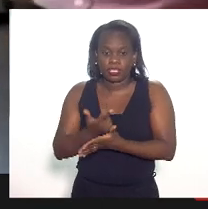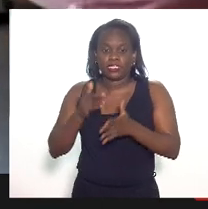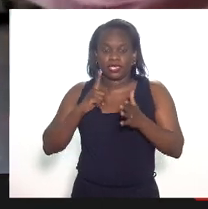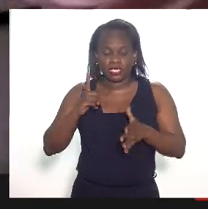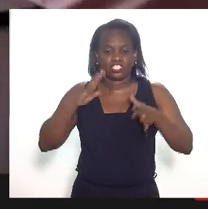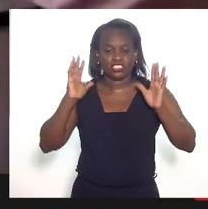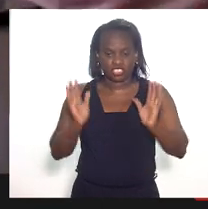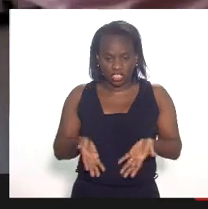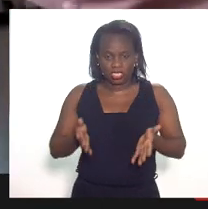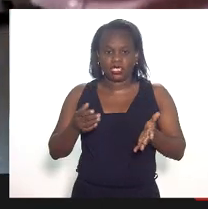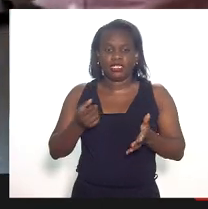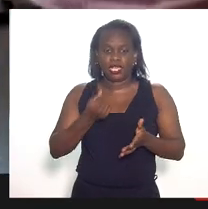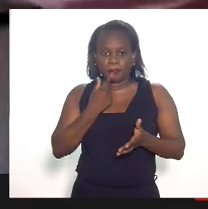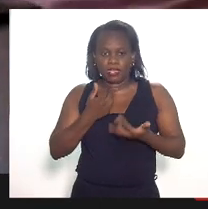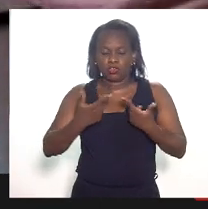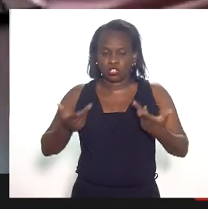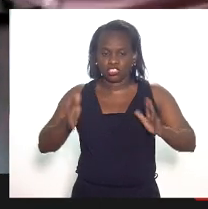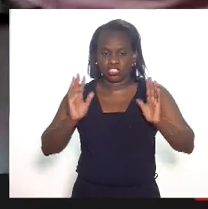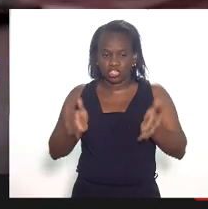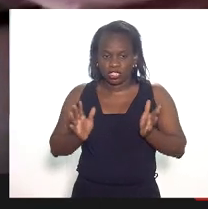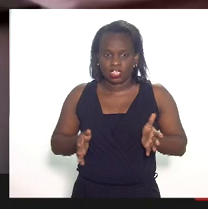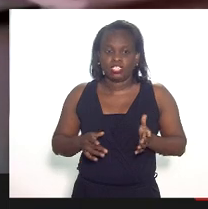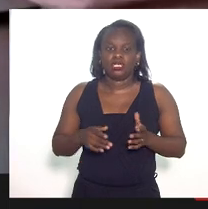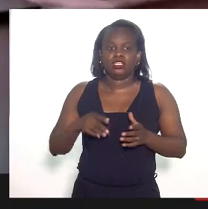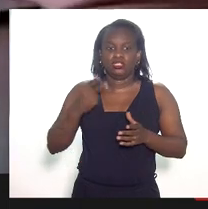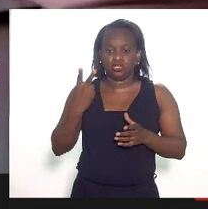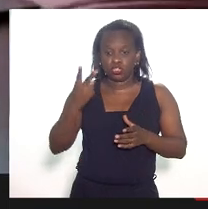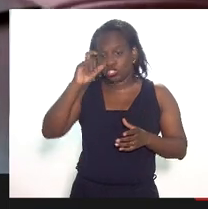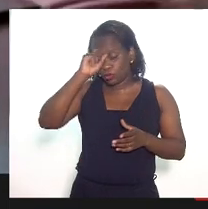sim. Eu mandei fazer agora, tem